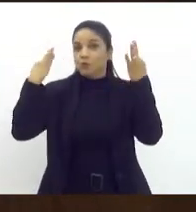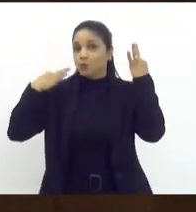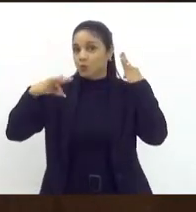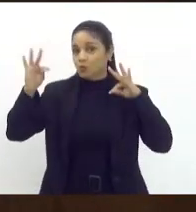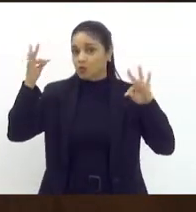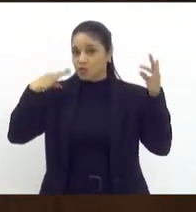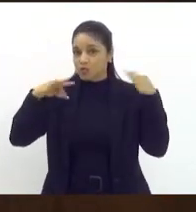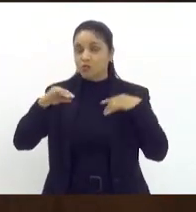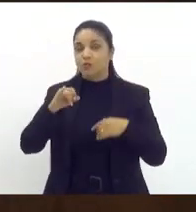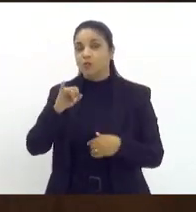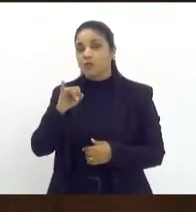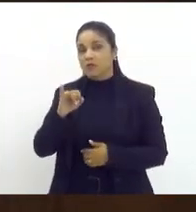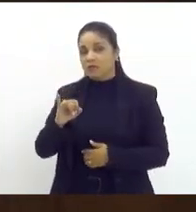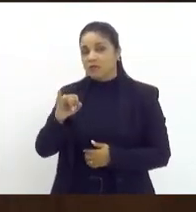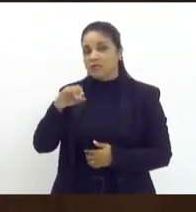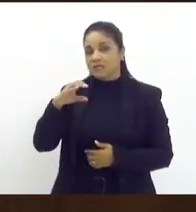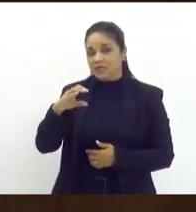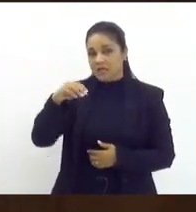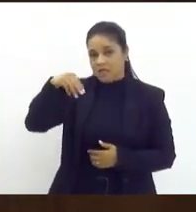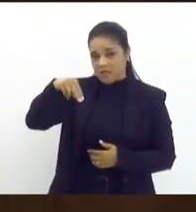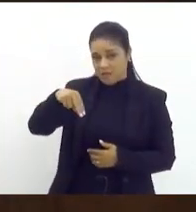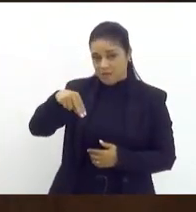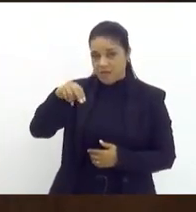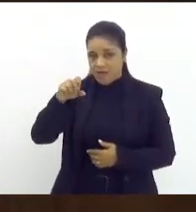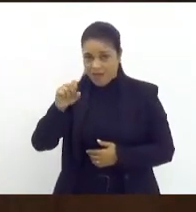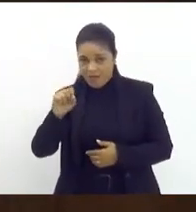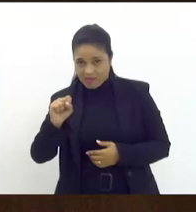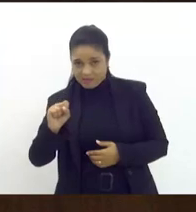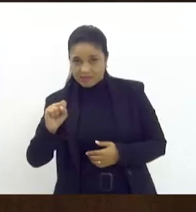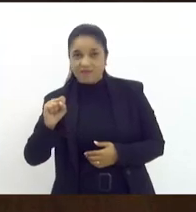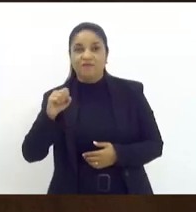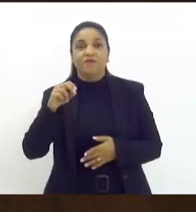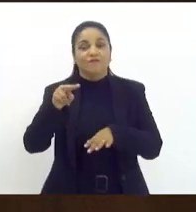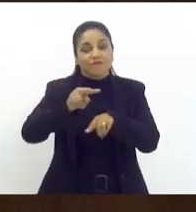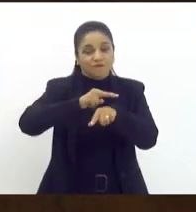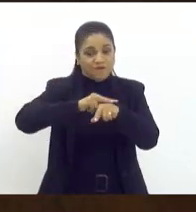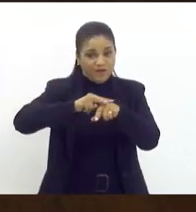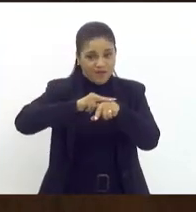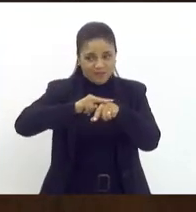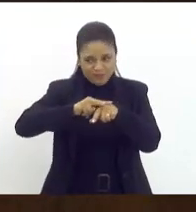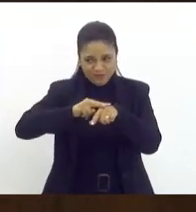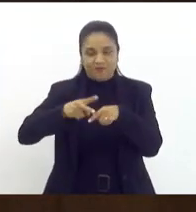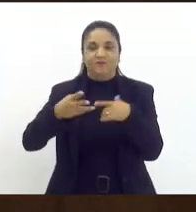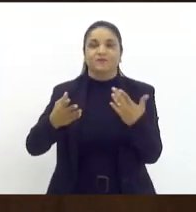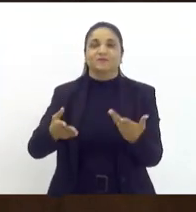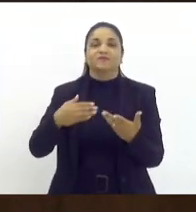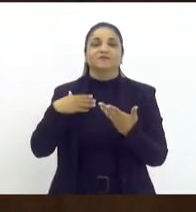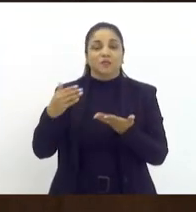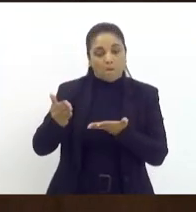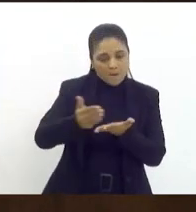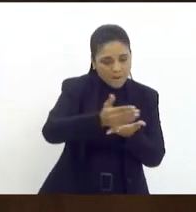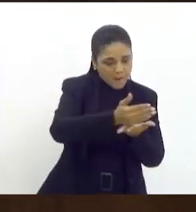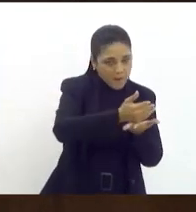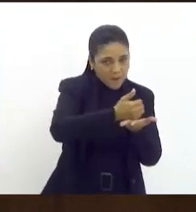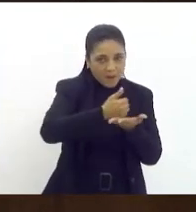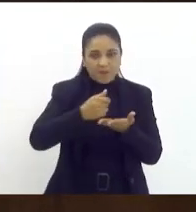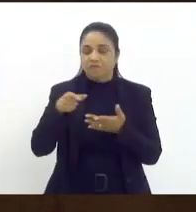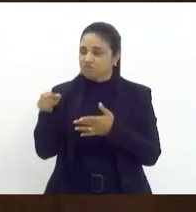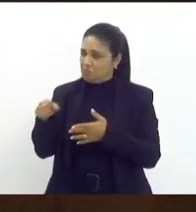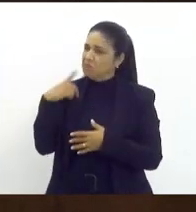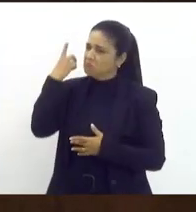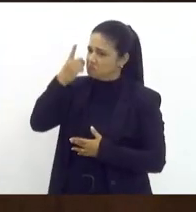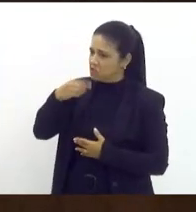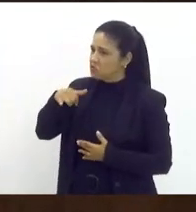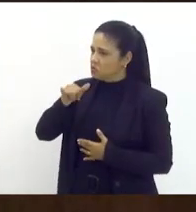com ICMS Verde então em bom momento Deputado Yuri vossa excelência apresentou